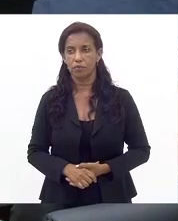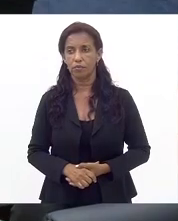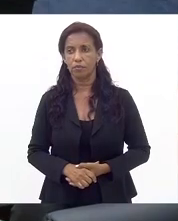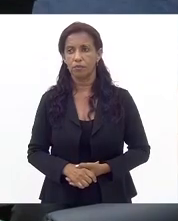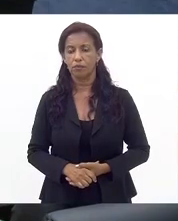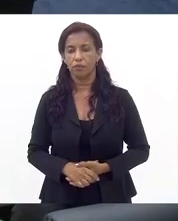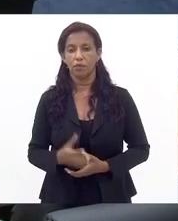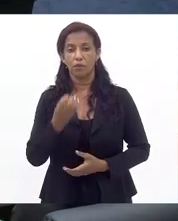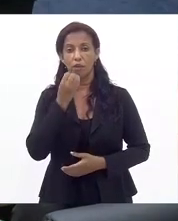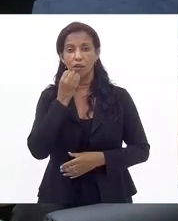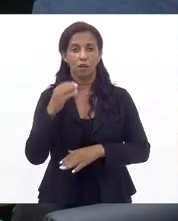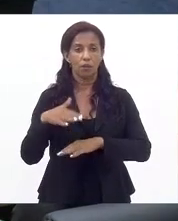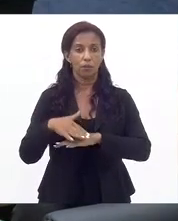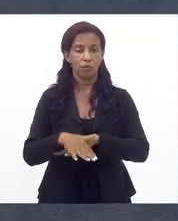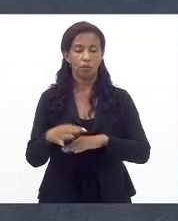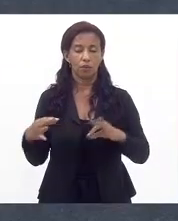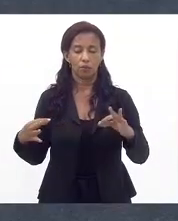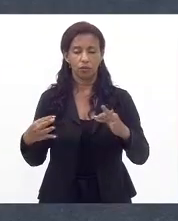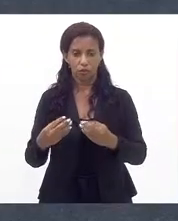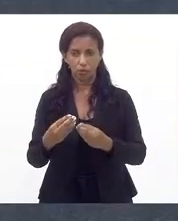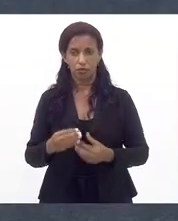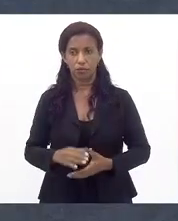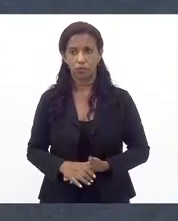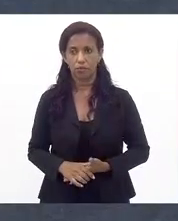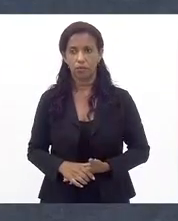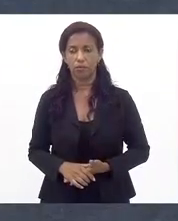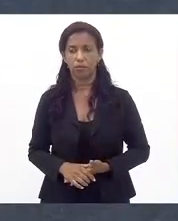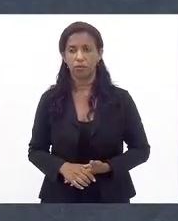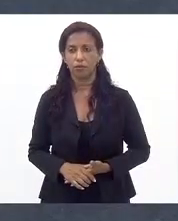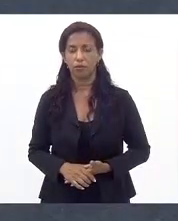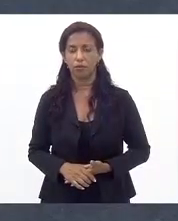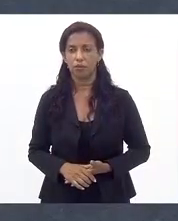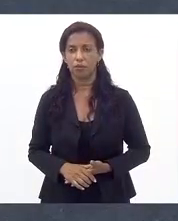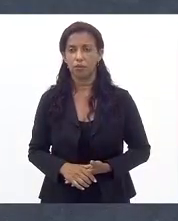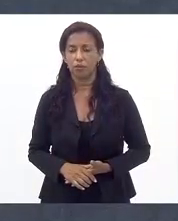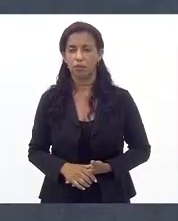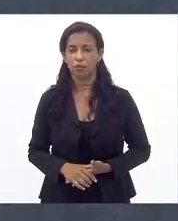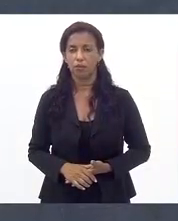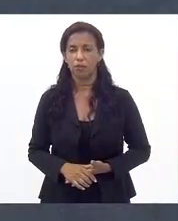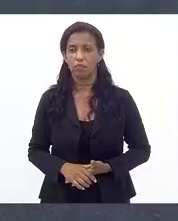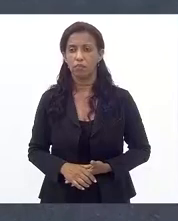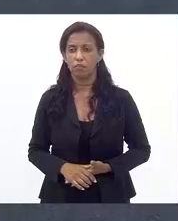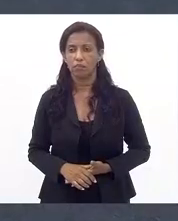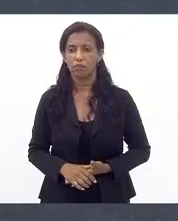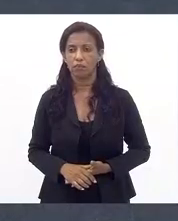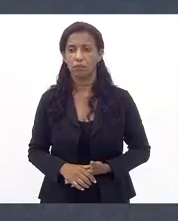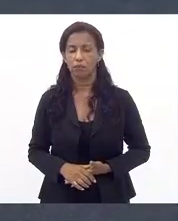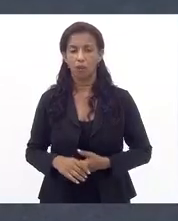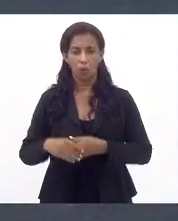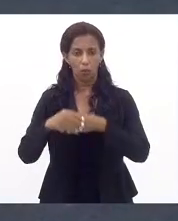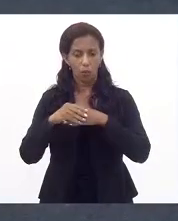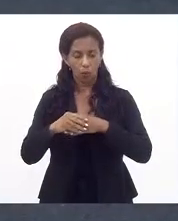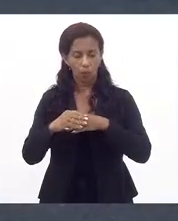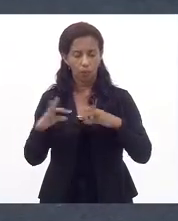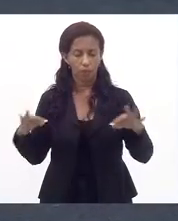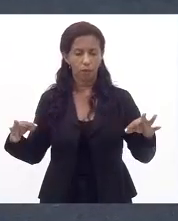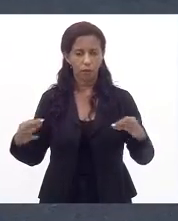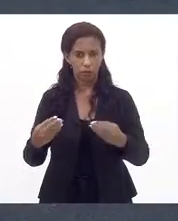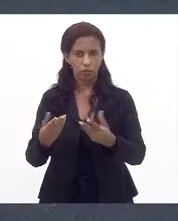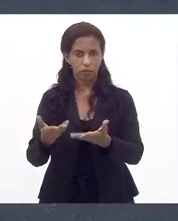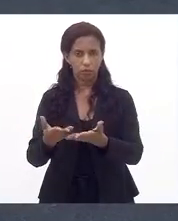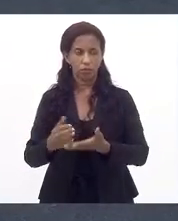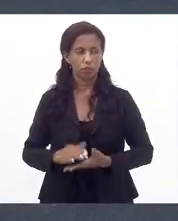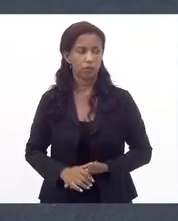Oi boa noite a todos boa noite Que tal Rodrigo Boa noite a gente farmácia no qual representando um cumprimento de todos